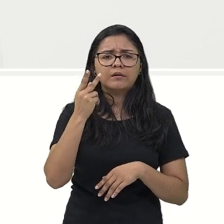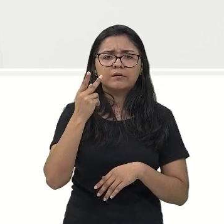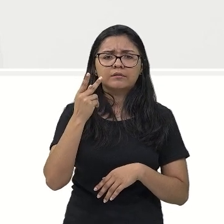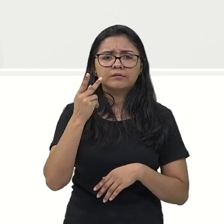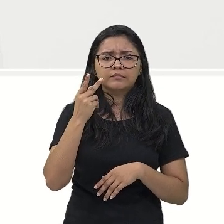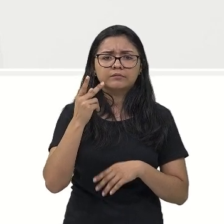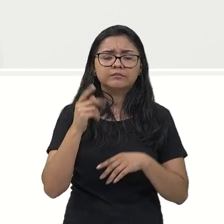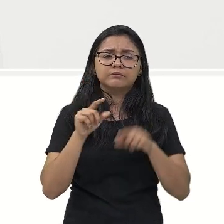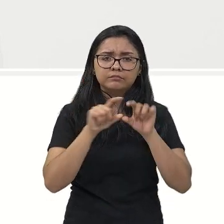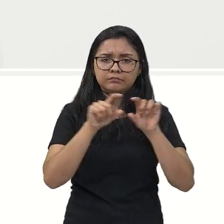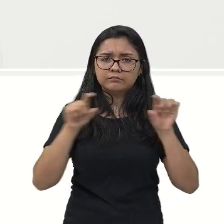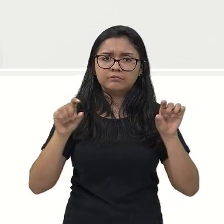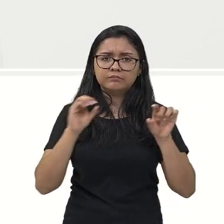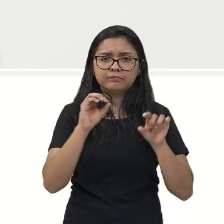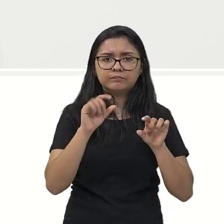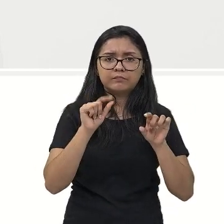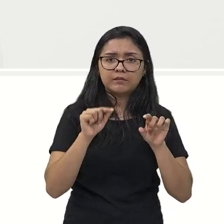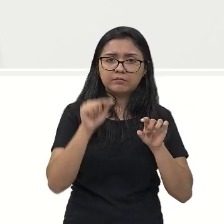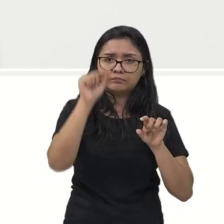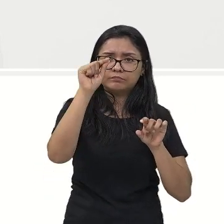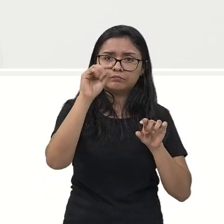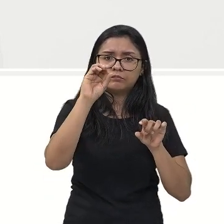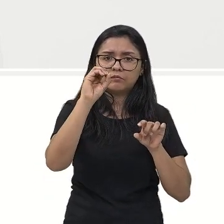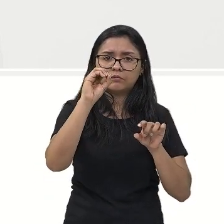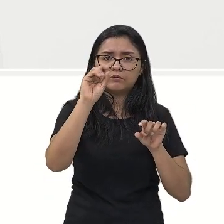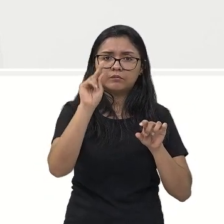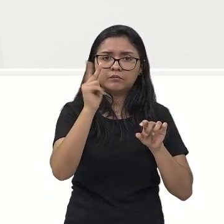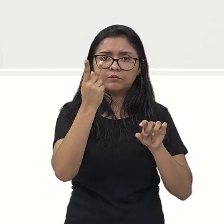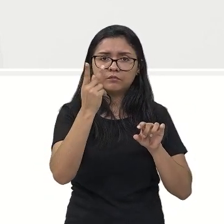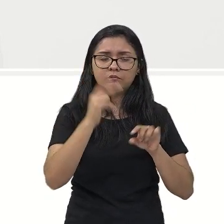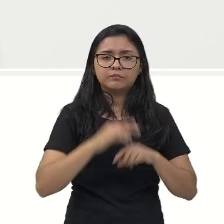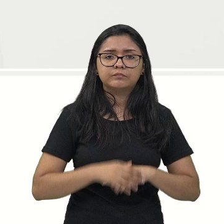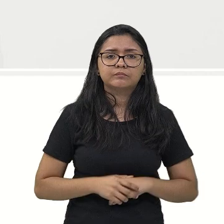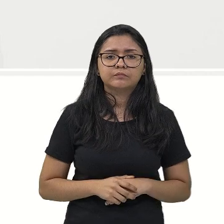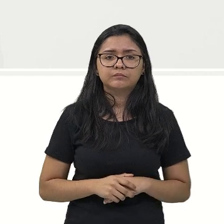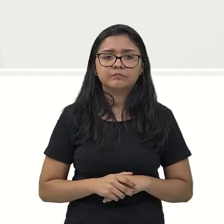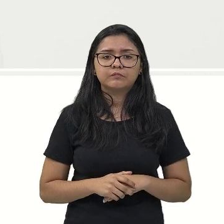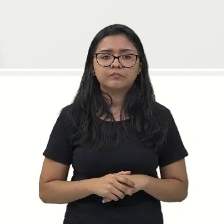grupo, né? Esse grupo é chamado de hidroxila. E aí